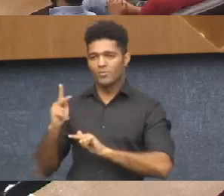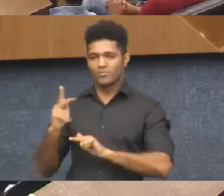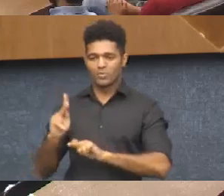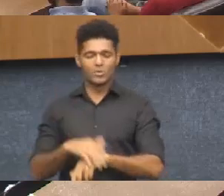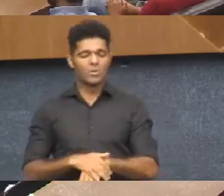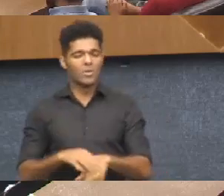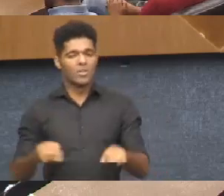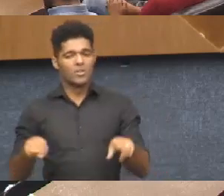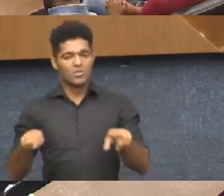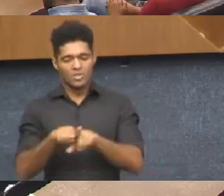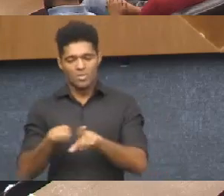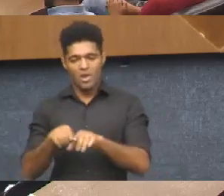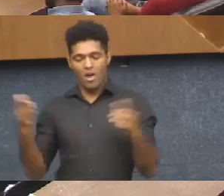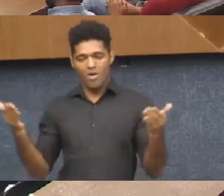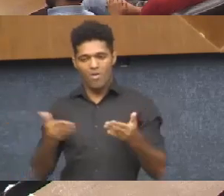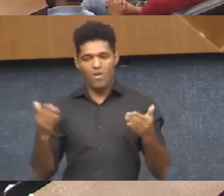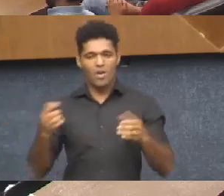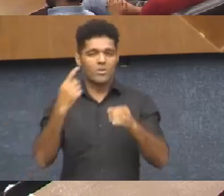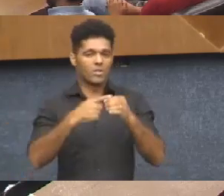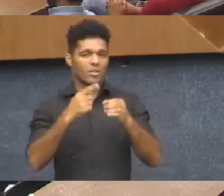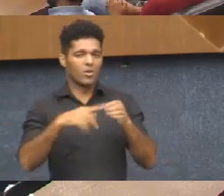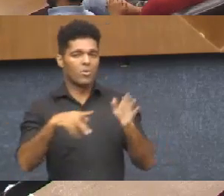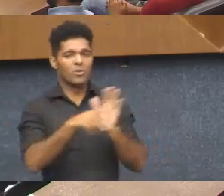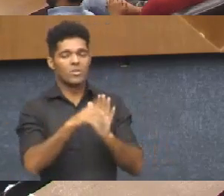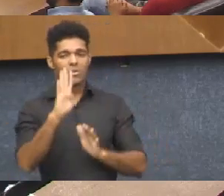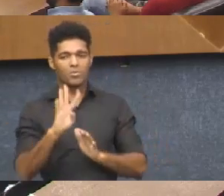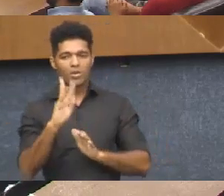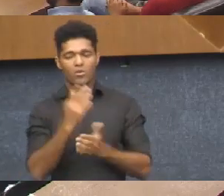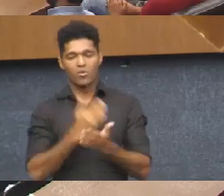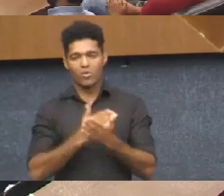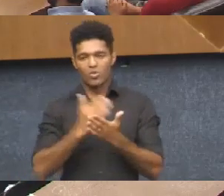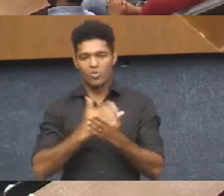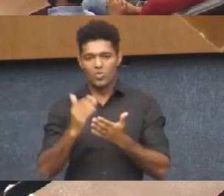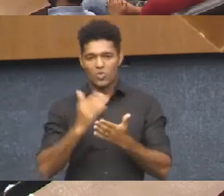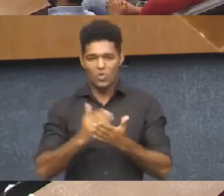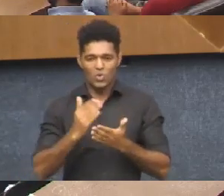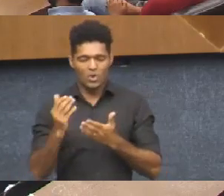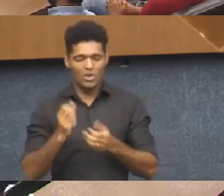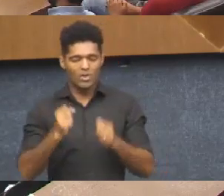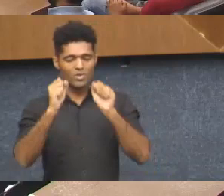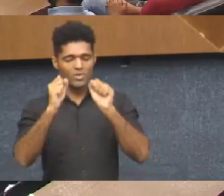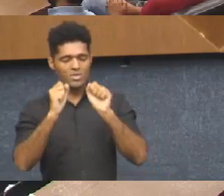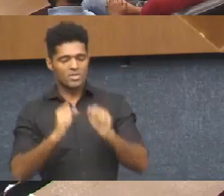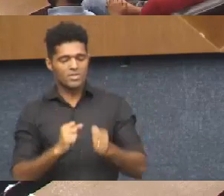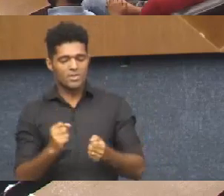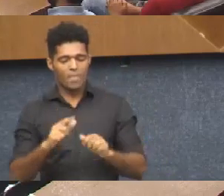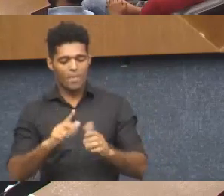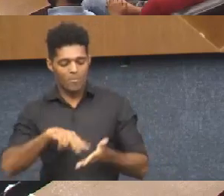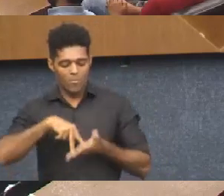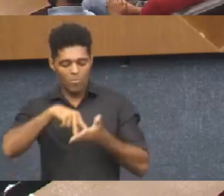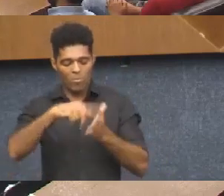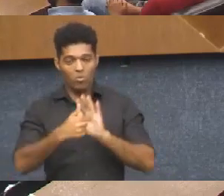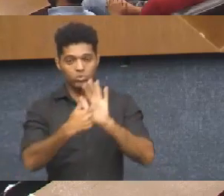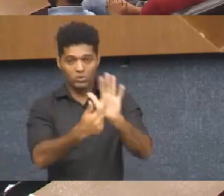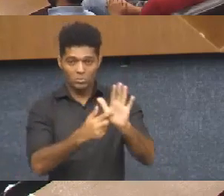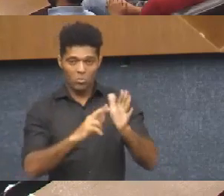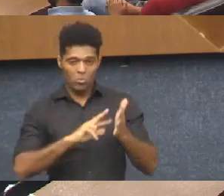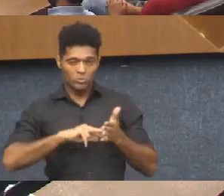você agora, cidadão belo-horizontino, continue a nos encantar com seu jeitinho e sua